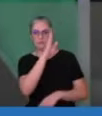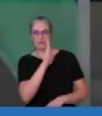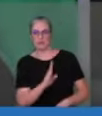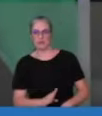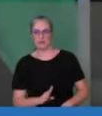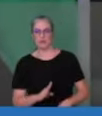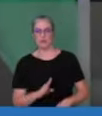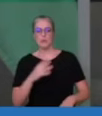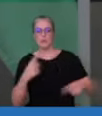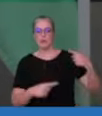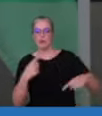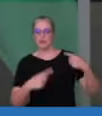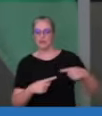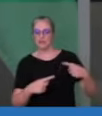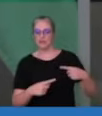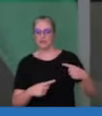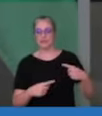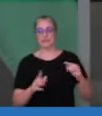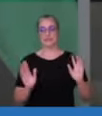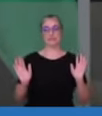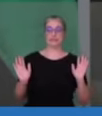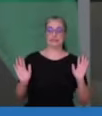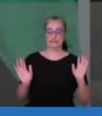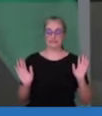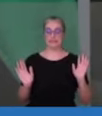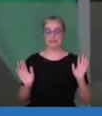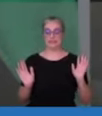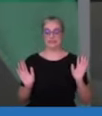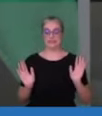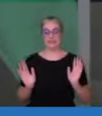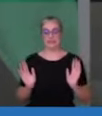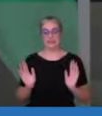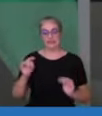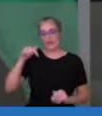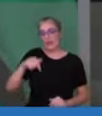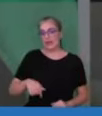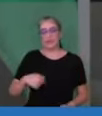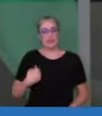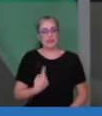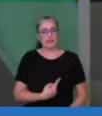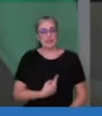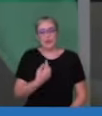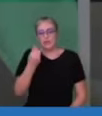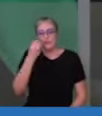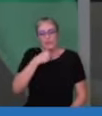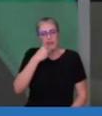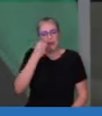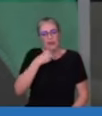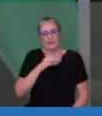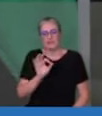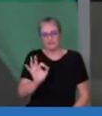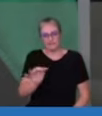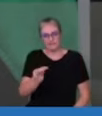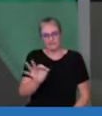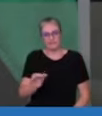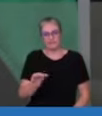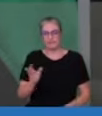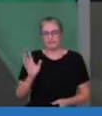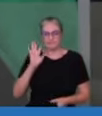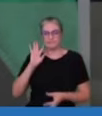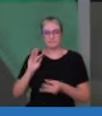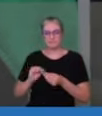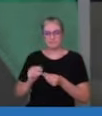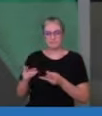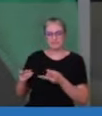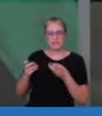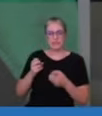E aí a gente vê, presidente Gilberto, como a gente é pequenininho, né? Aqui na Câmara, como um deputado federal é pequeno, como um senador é